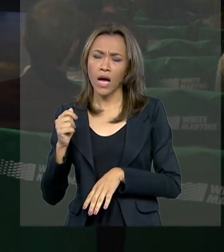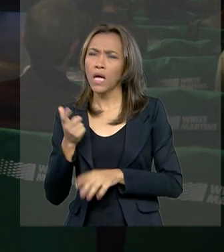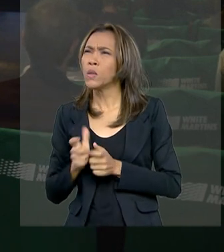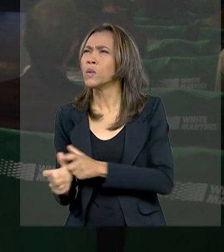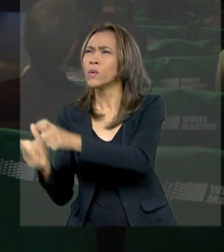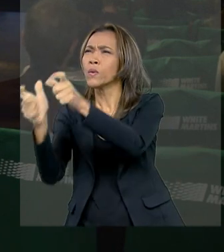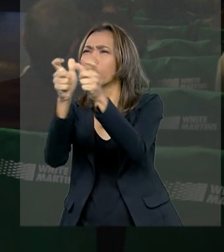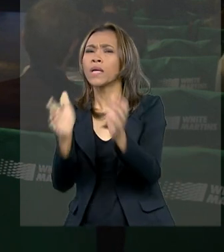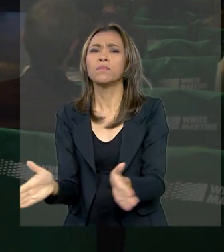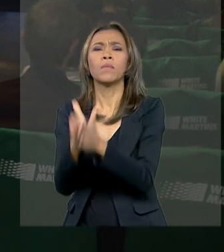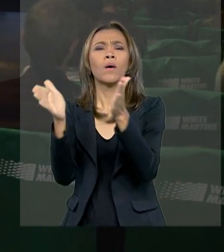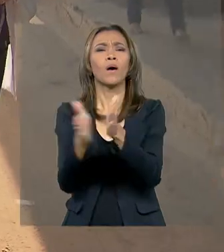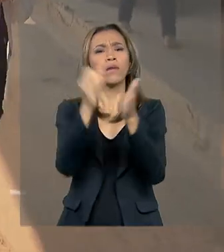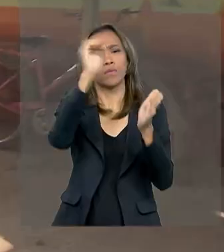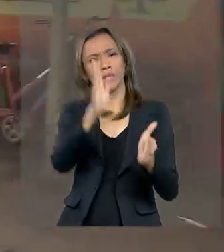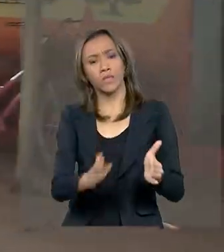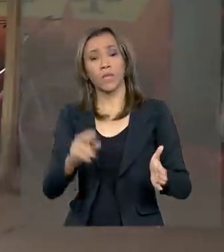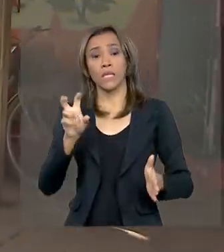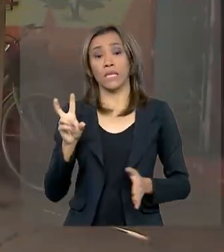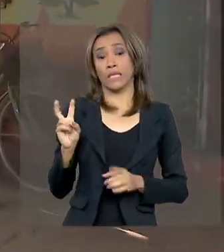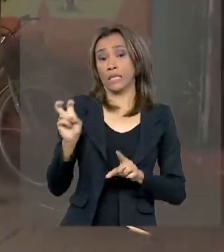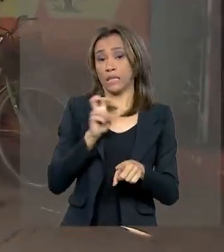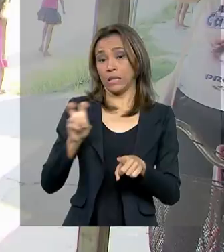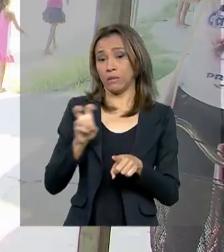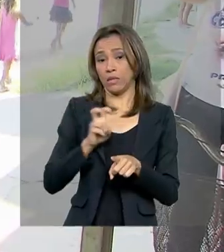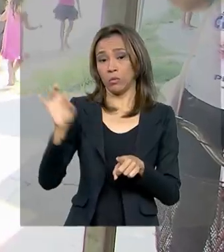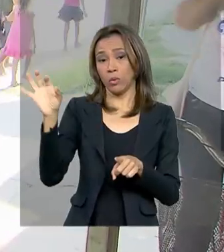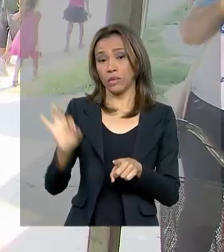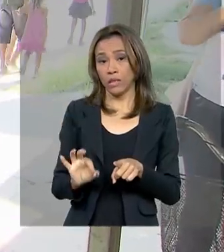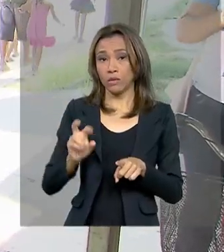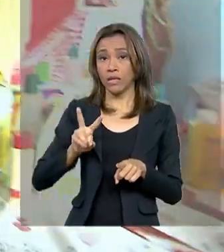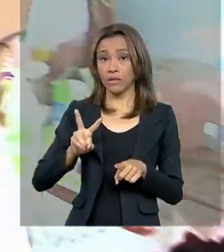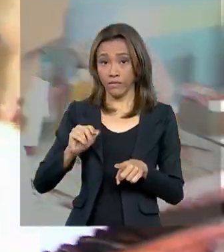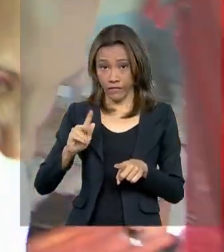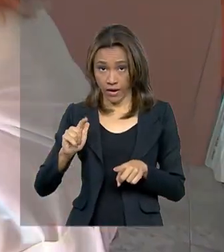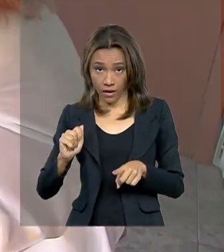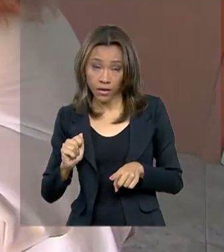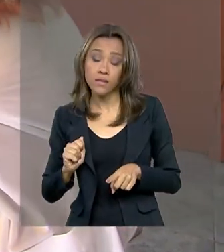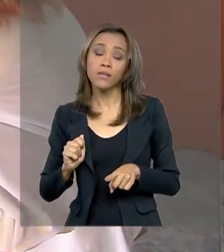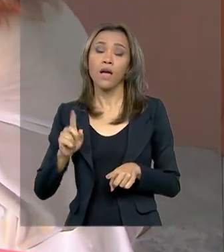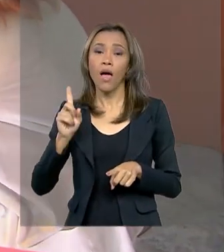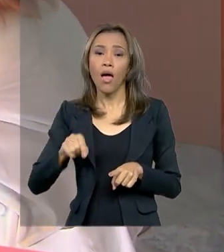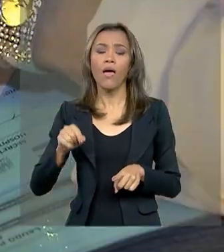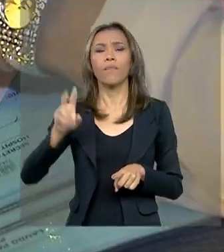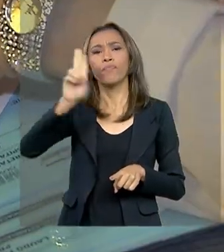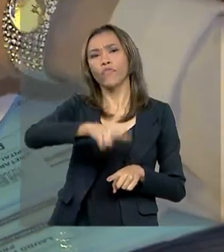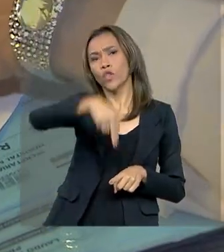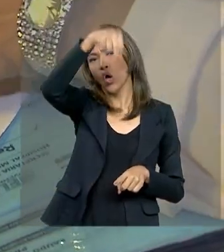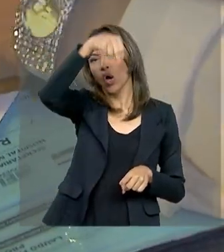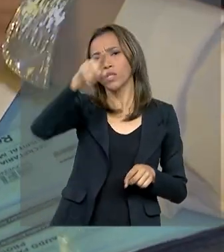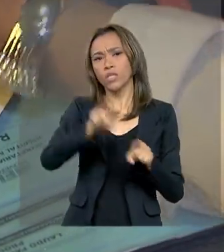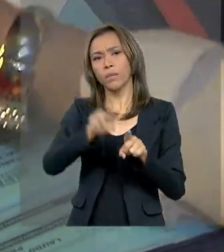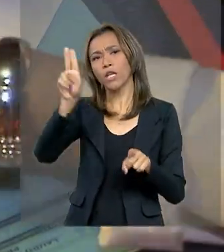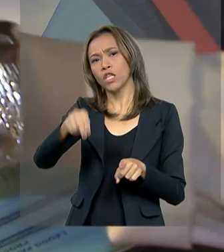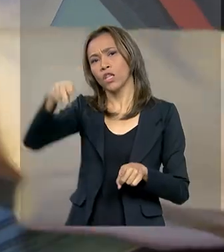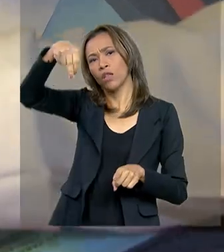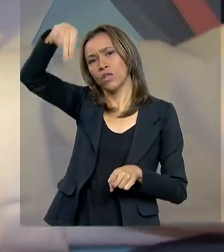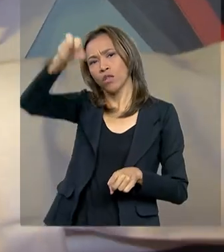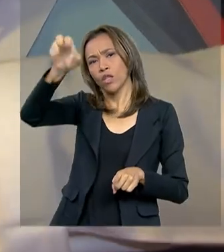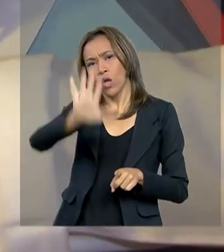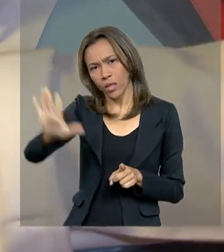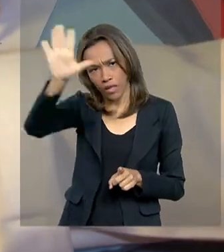país. 55% do total dessas vagas serão destinadas às regiões Norte e Nordeste. Agora o